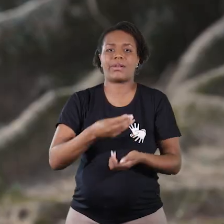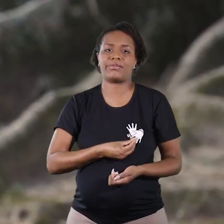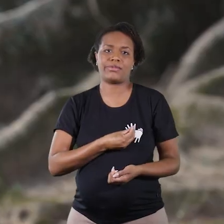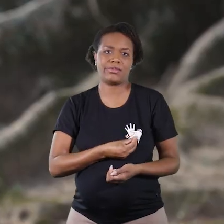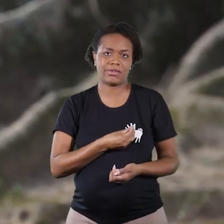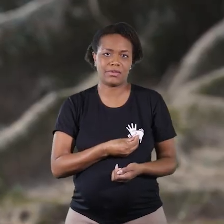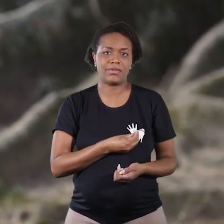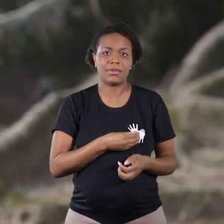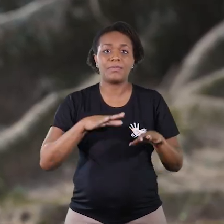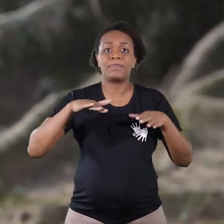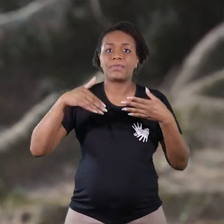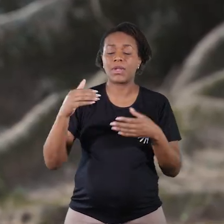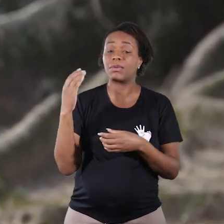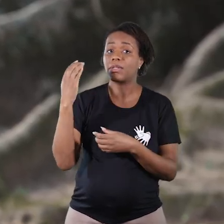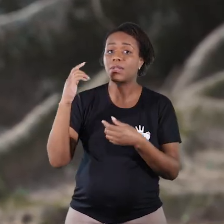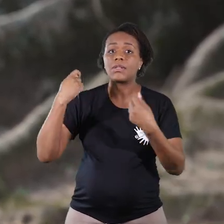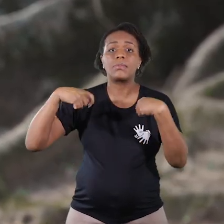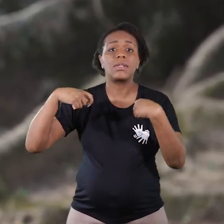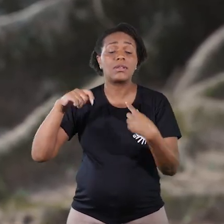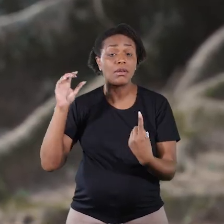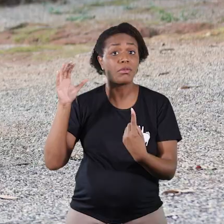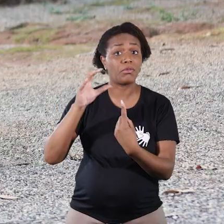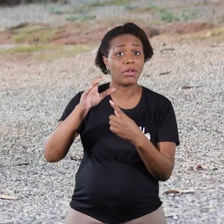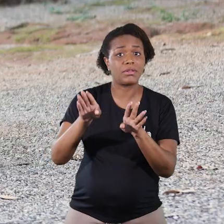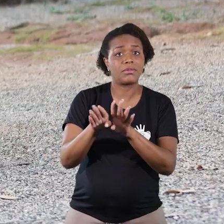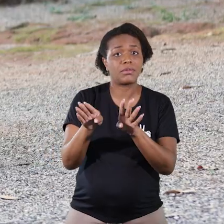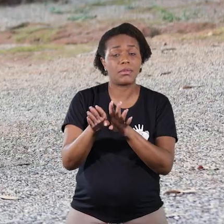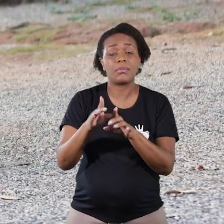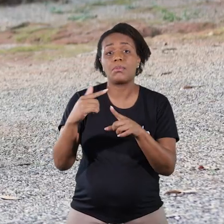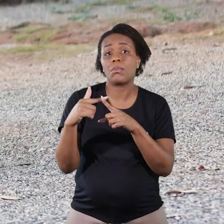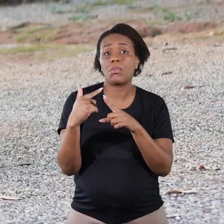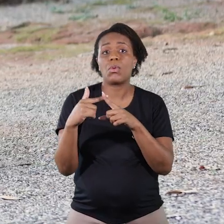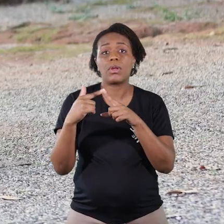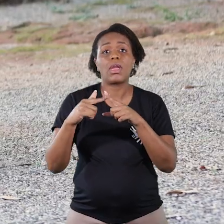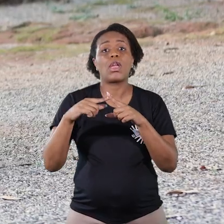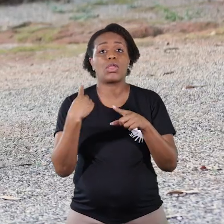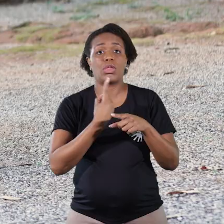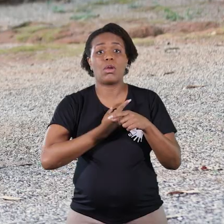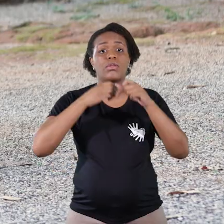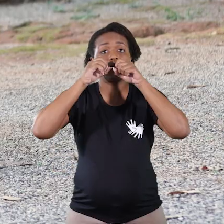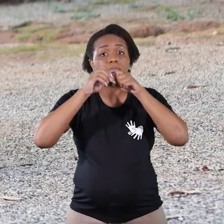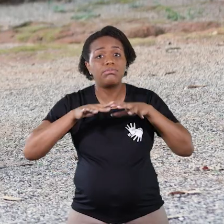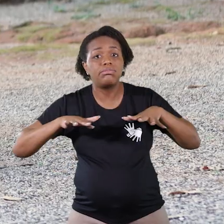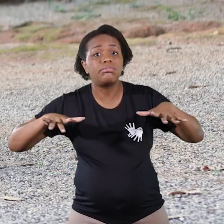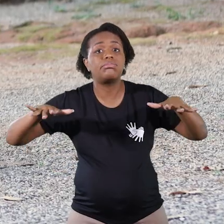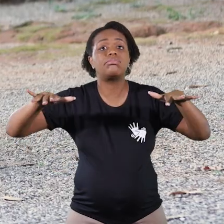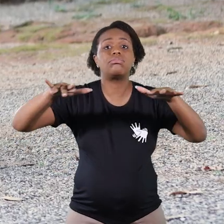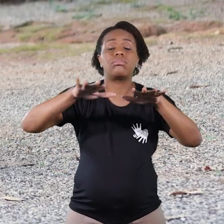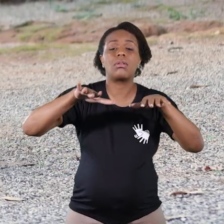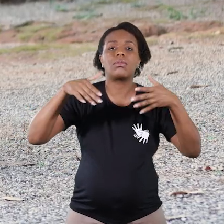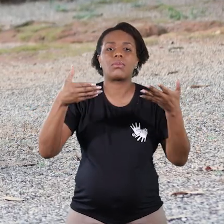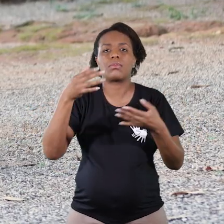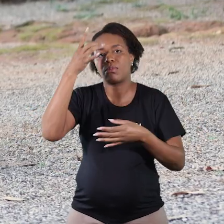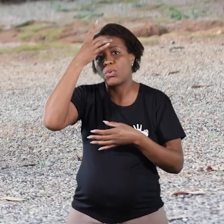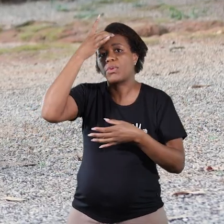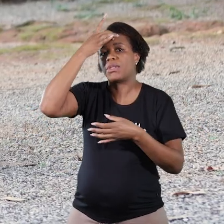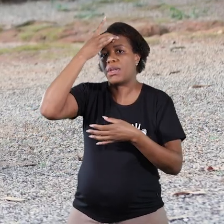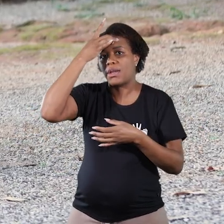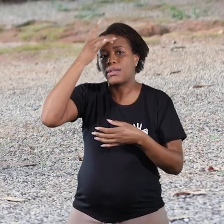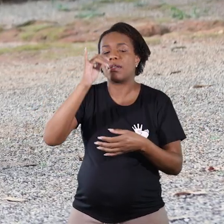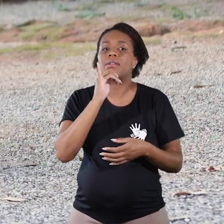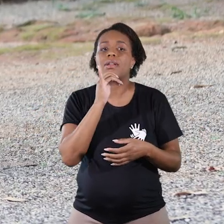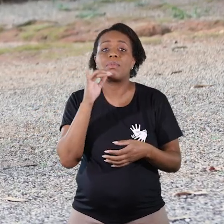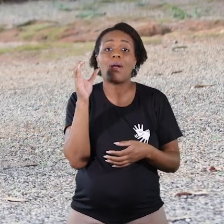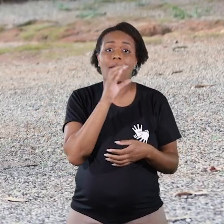de vida em cima disso. Então a ciência tem que atacar isso. A gente precisa viralizar a consciência da urgência